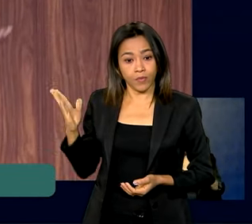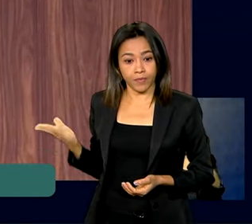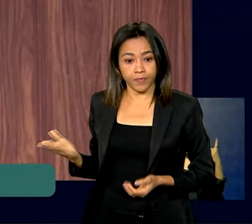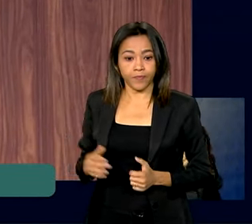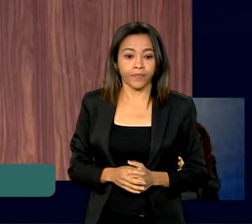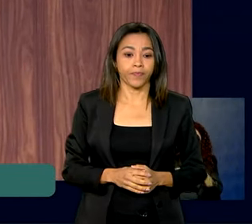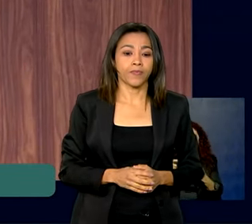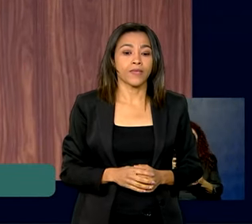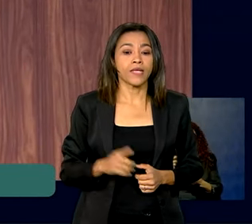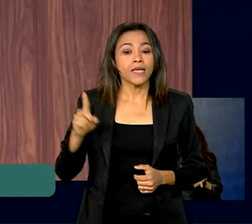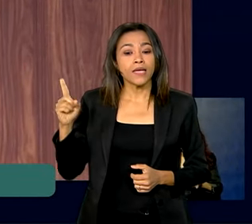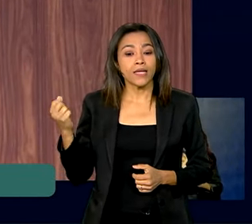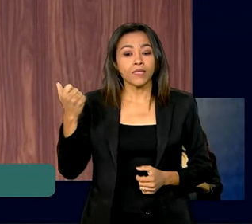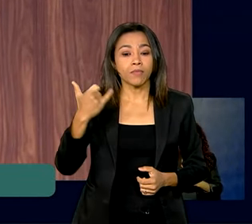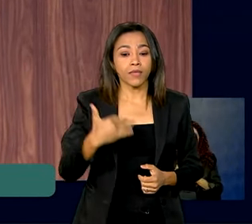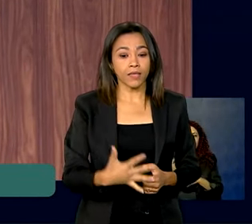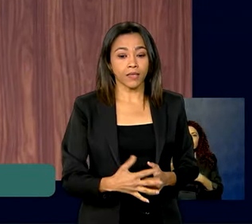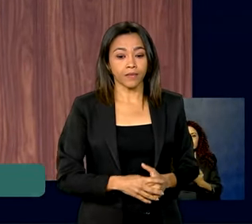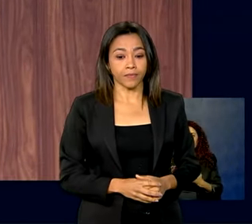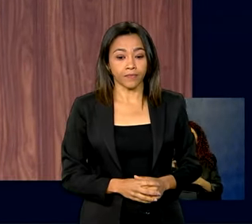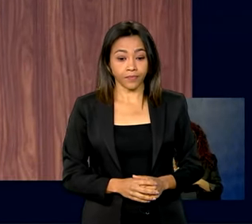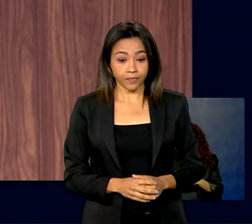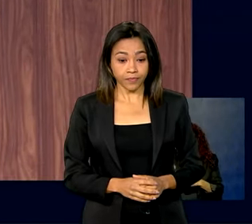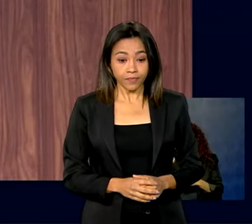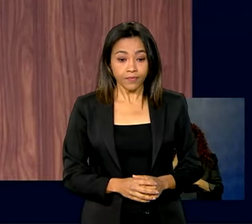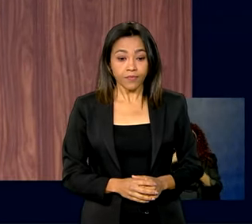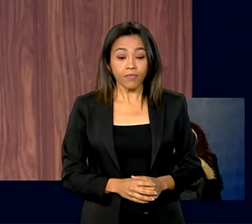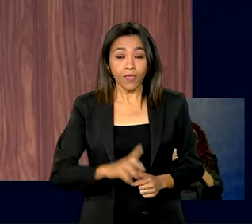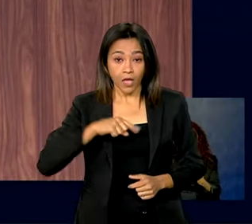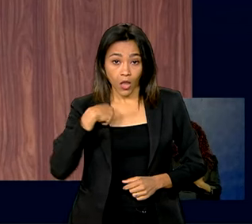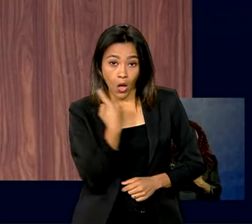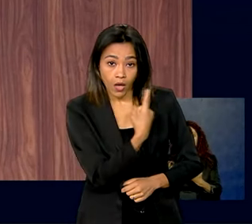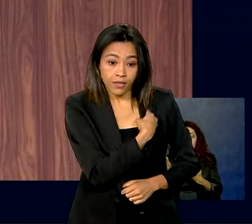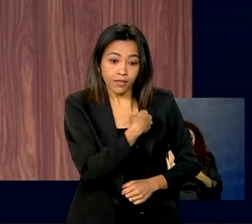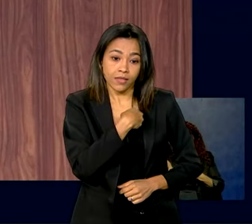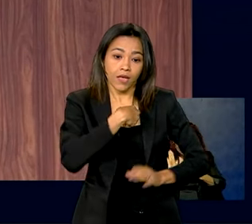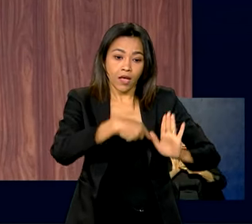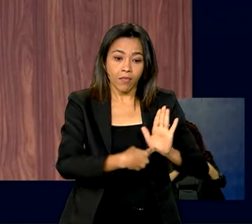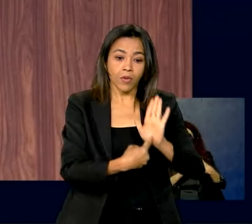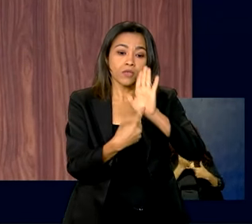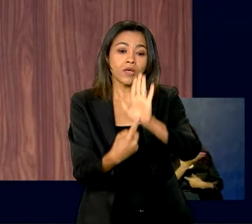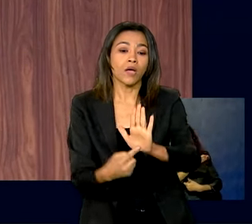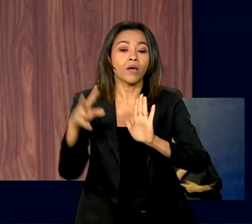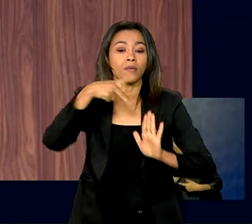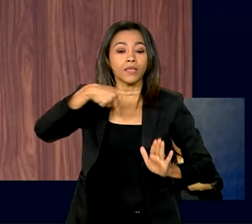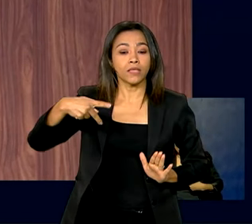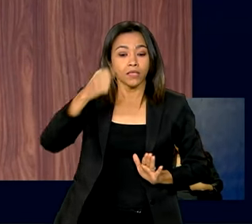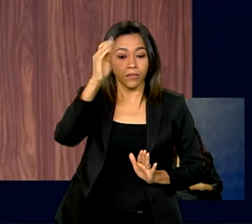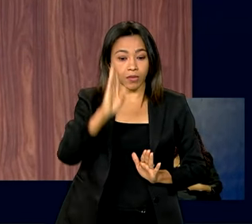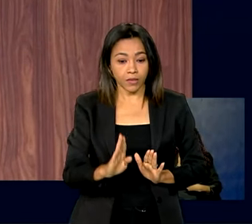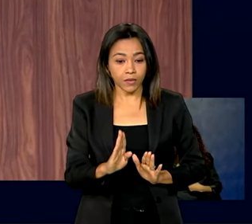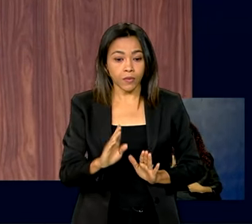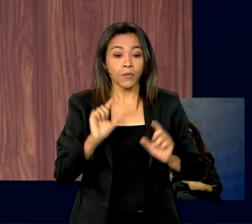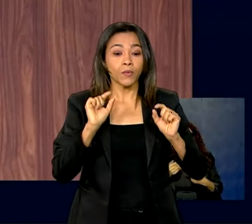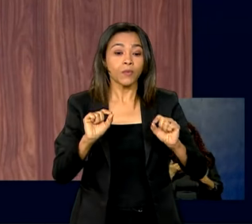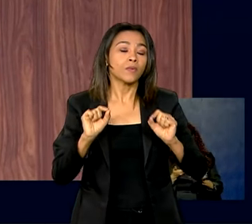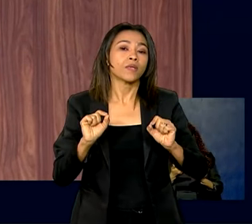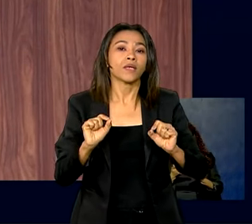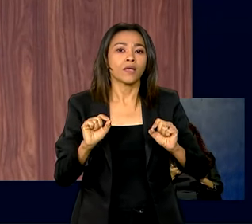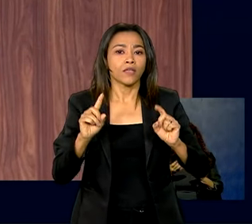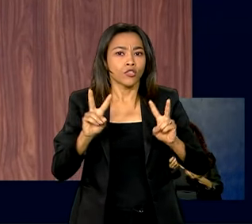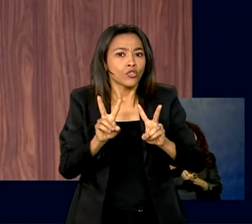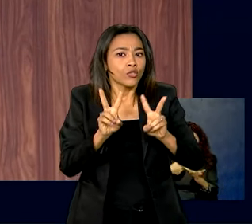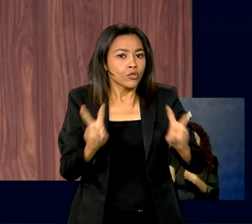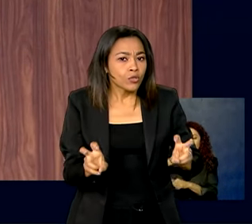nós apresentamos presidente da república o cenários de reforma do da